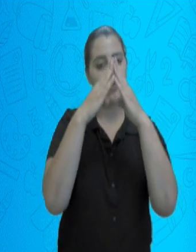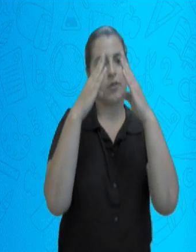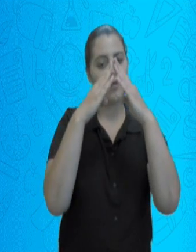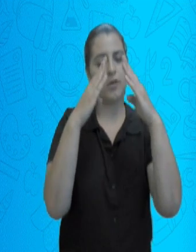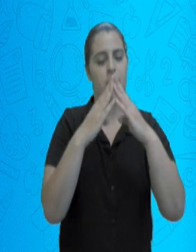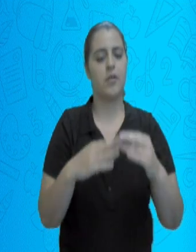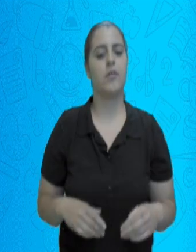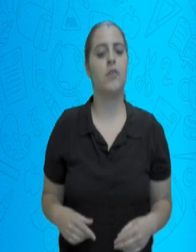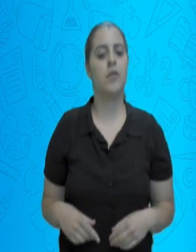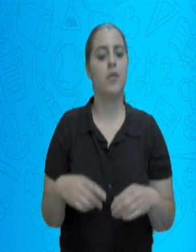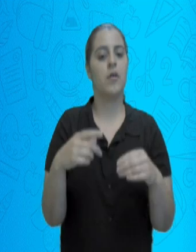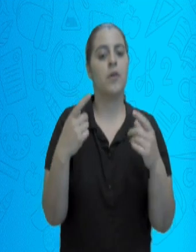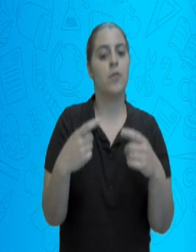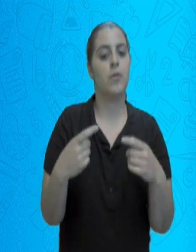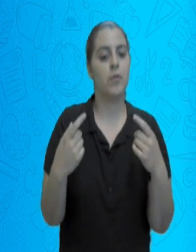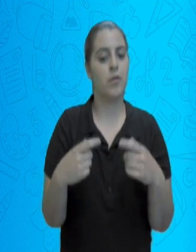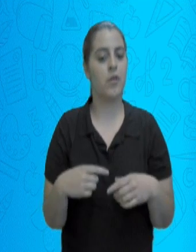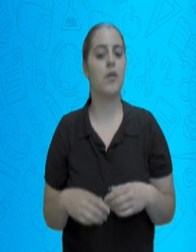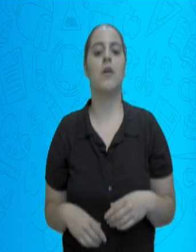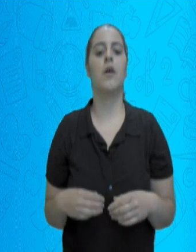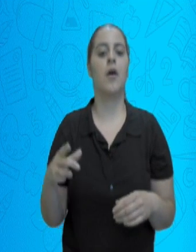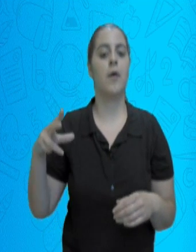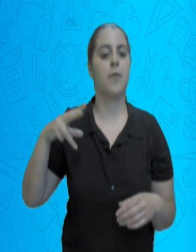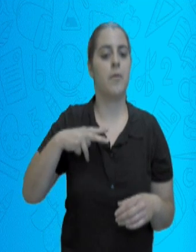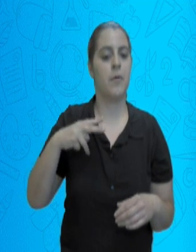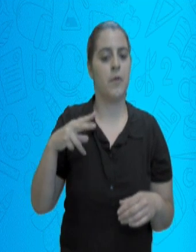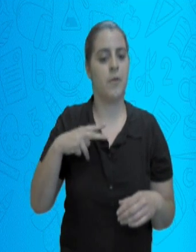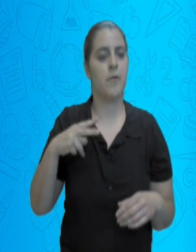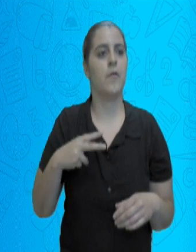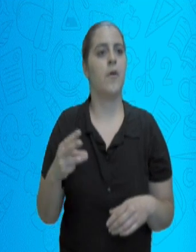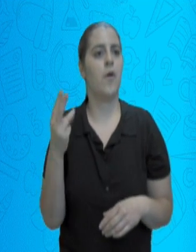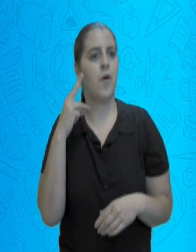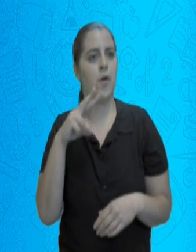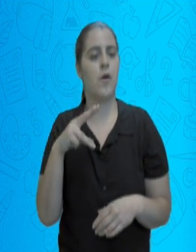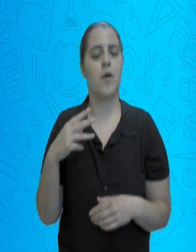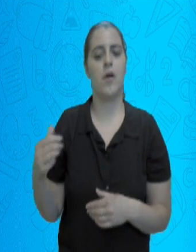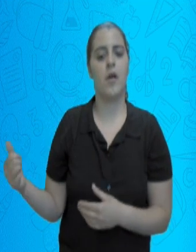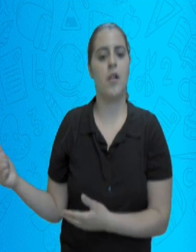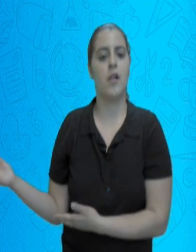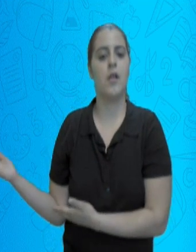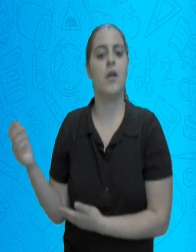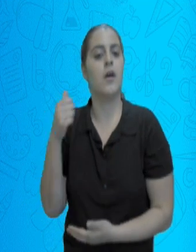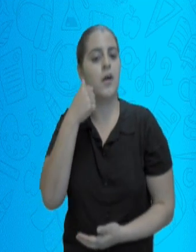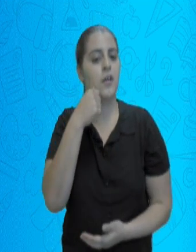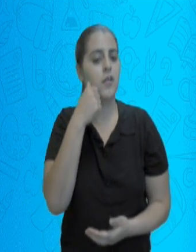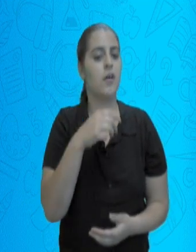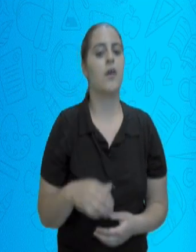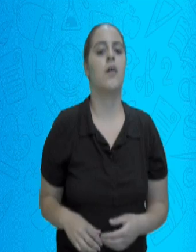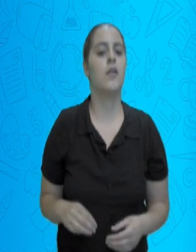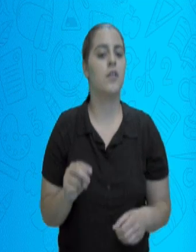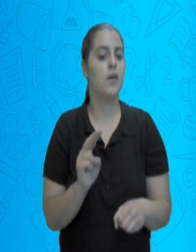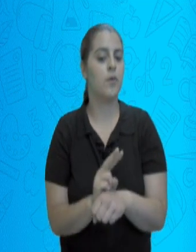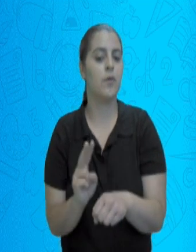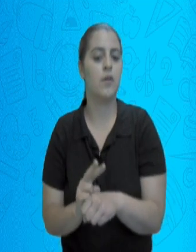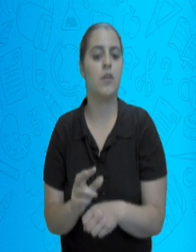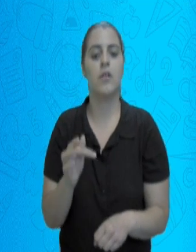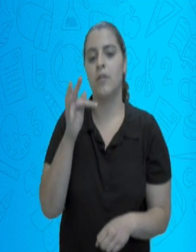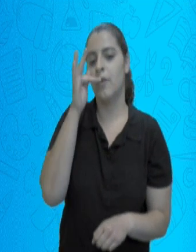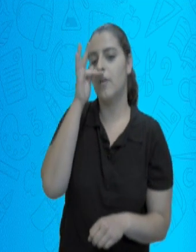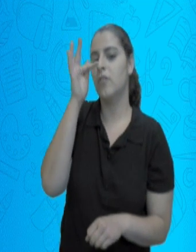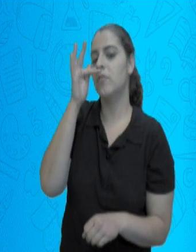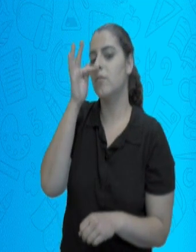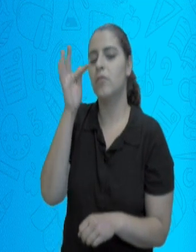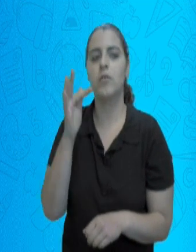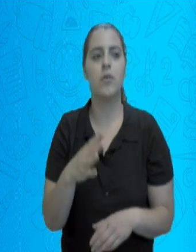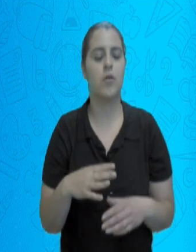espaço privado. Olha aqui, ó, essa senhora, ela está cuidando do jardim da casa dela, ela está colocando